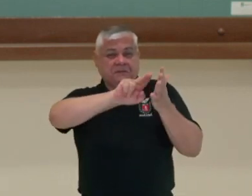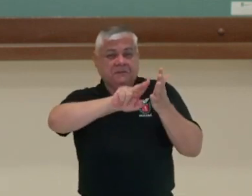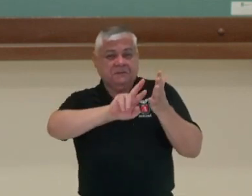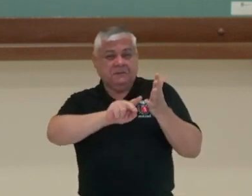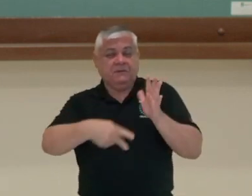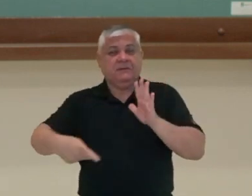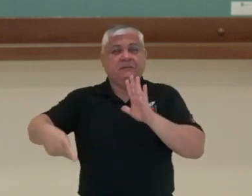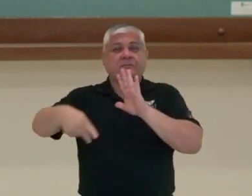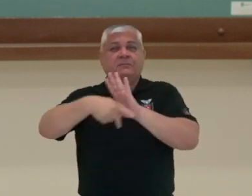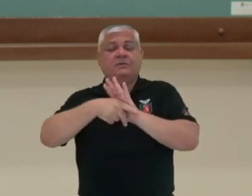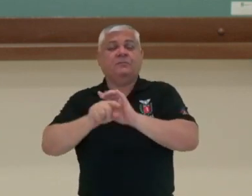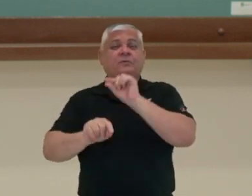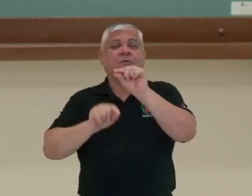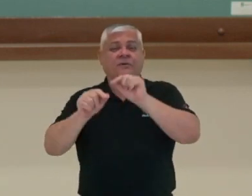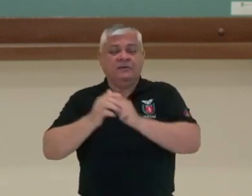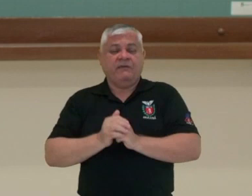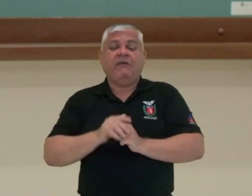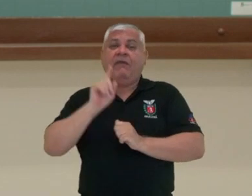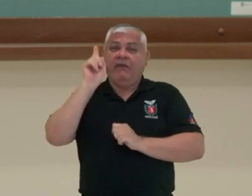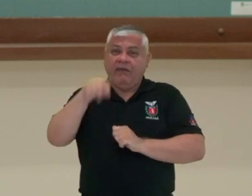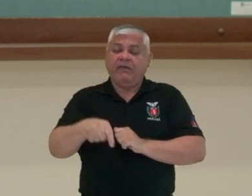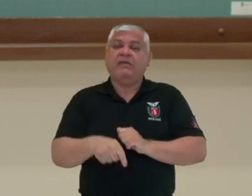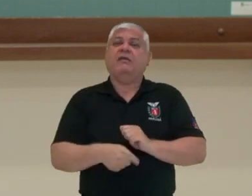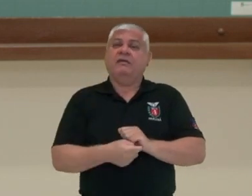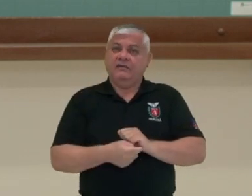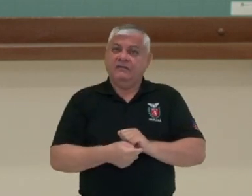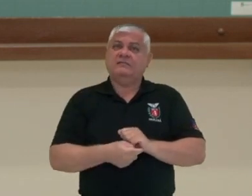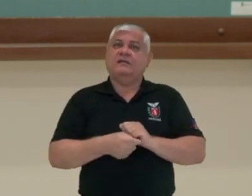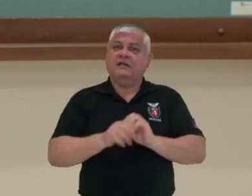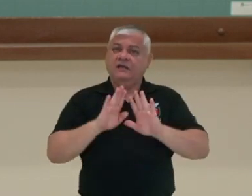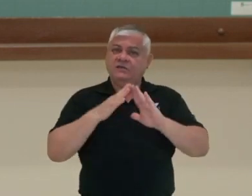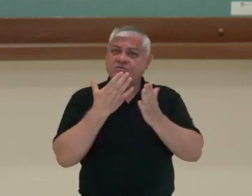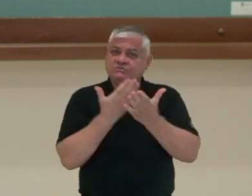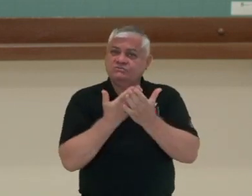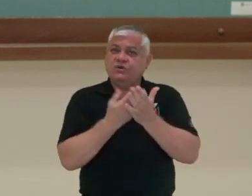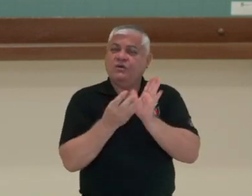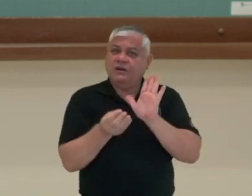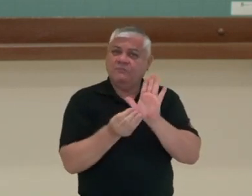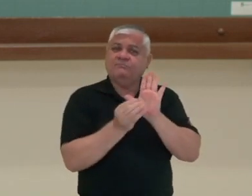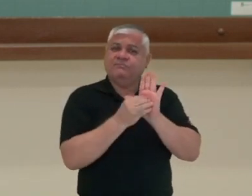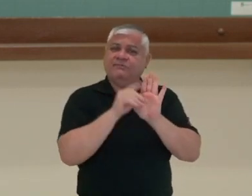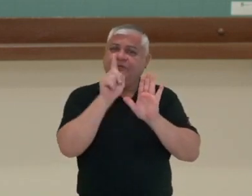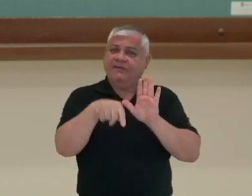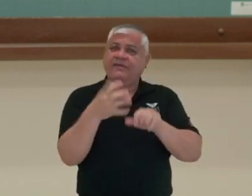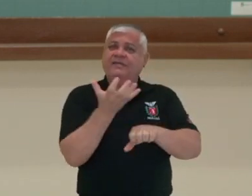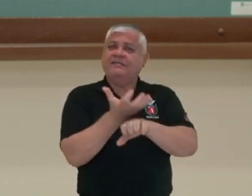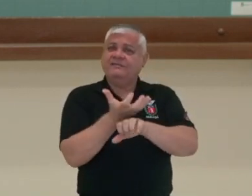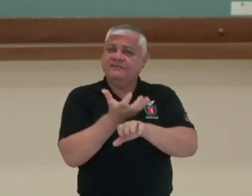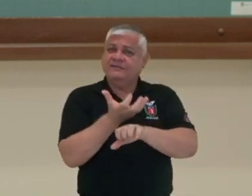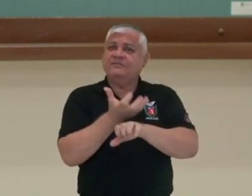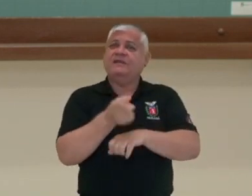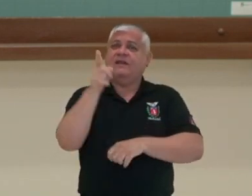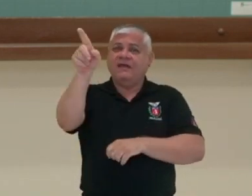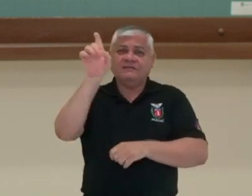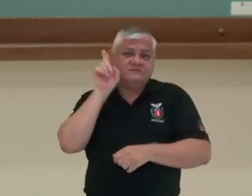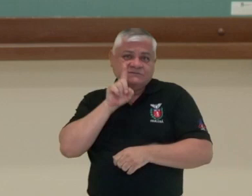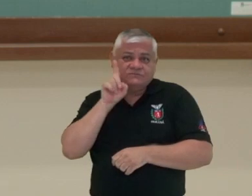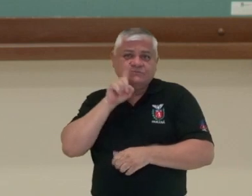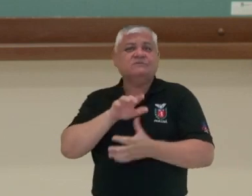parte da matriz curricular da escola nos Estados